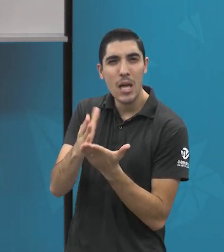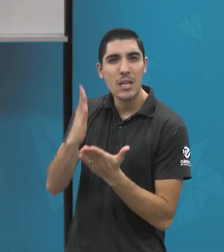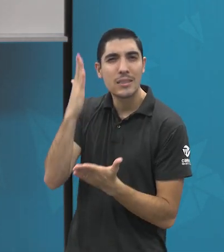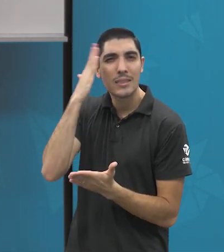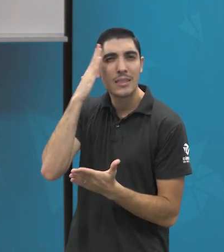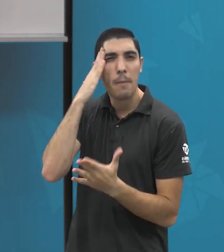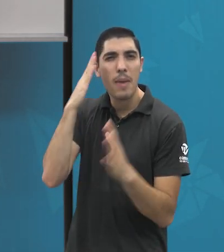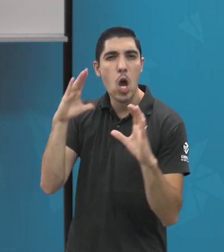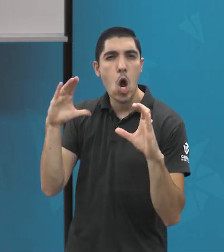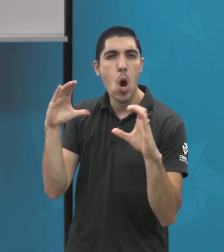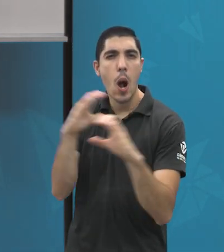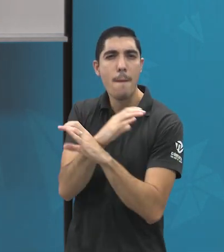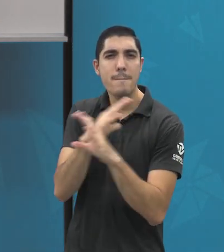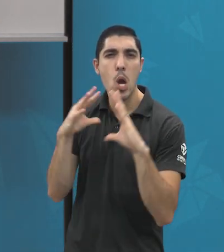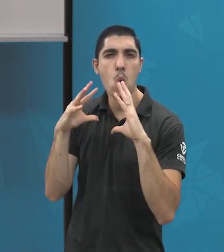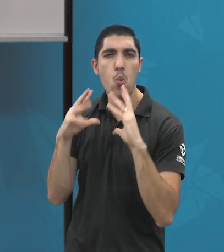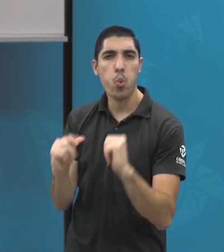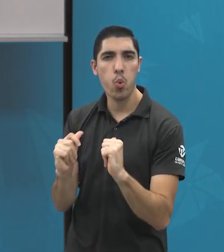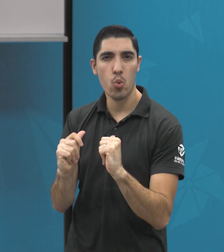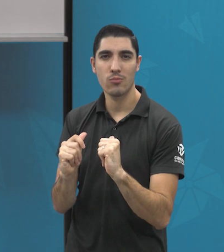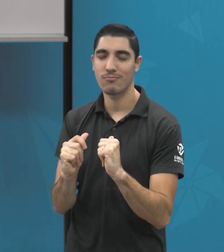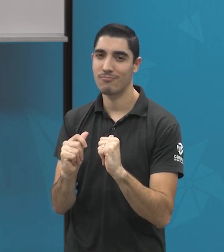não seria uma verdade